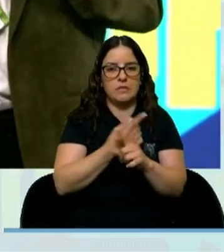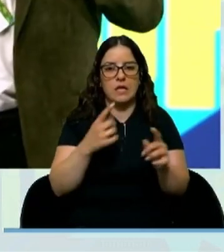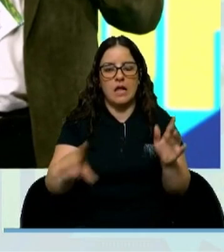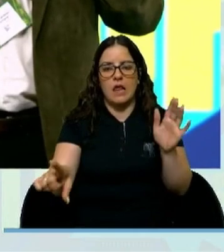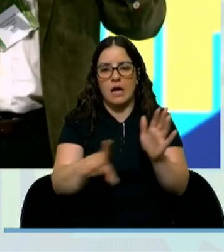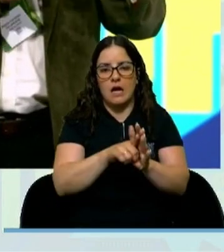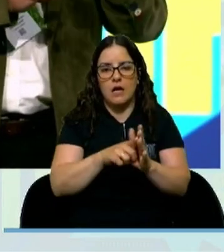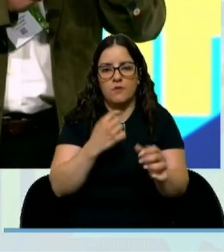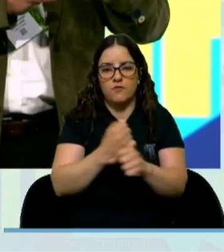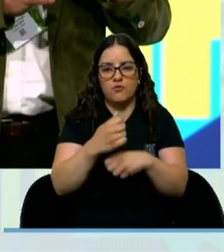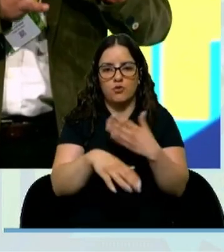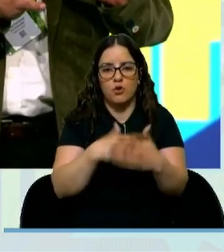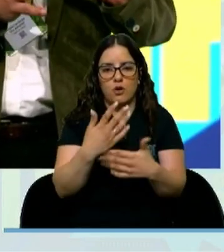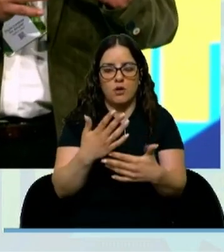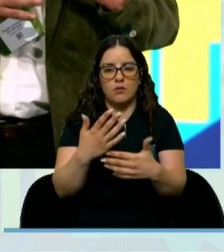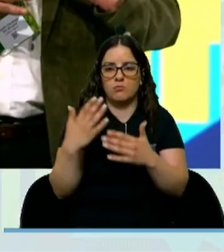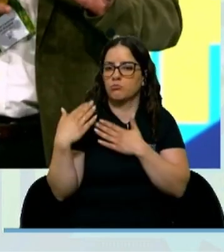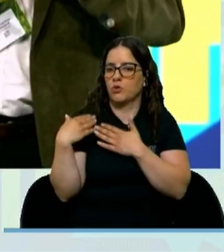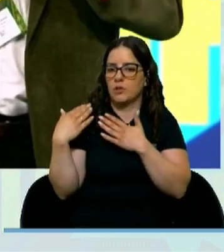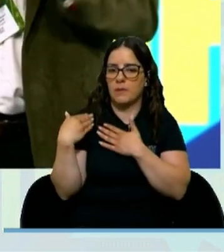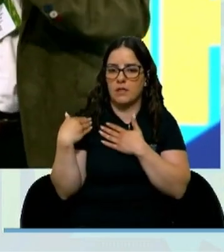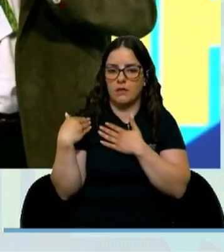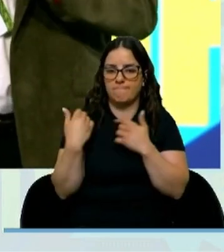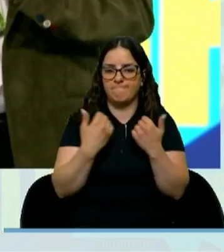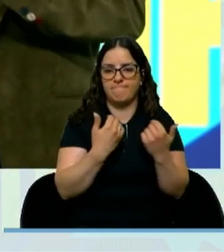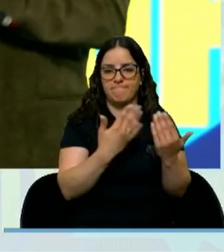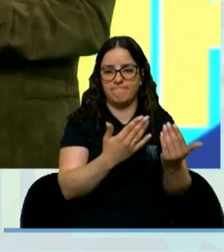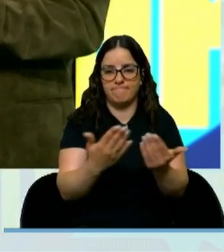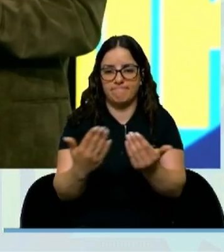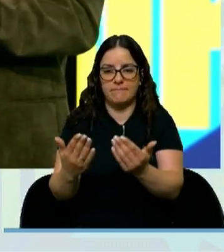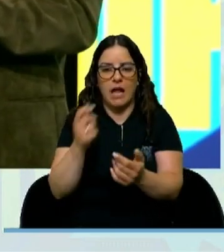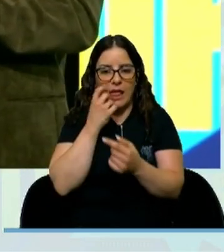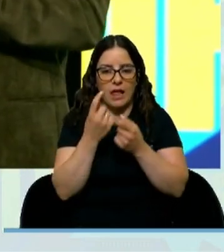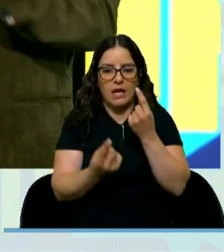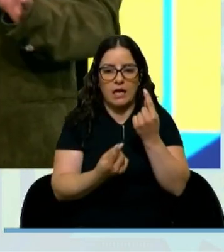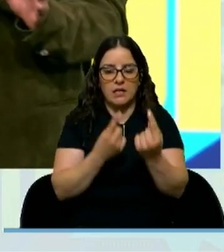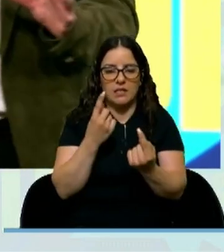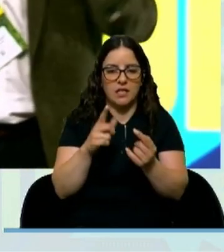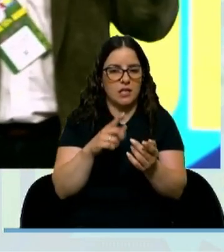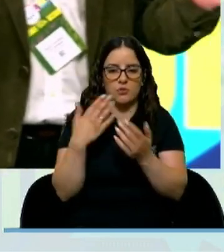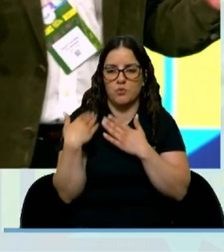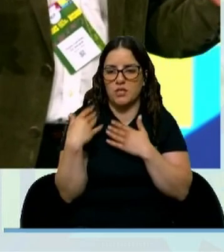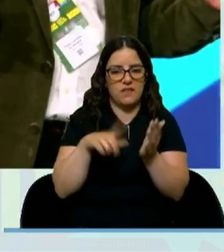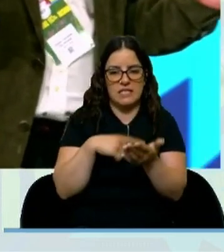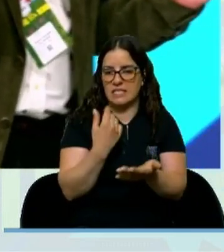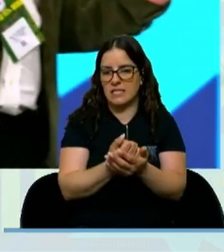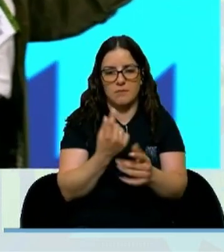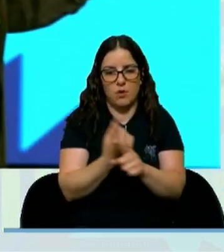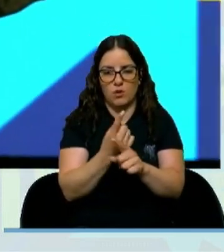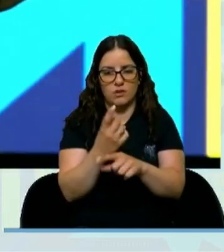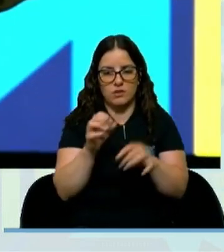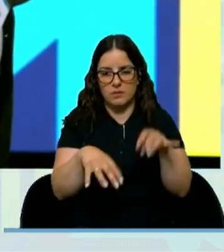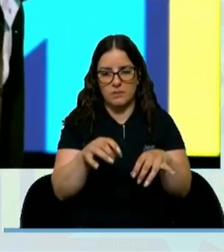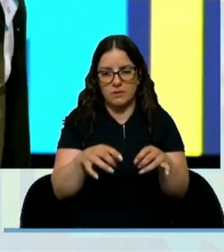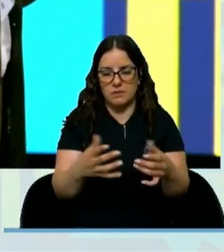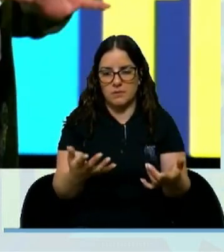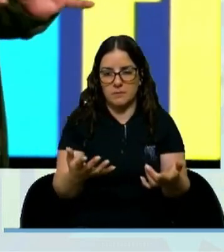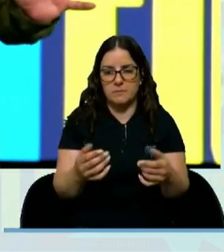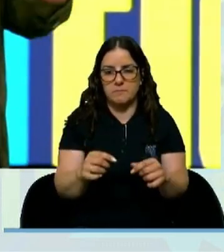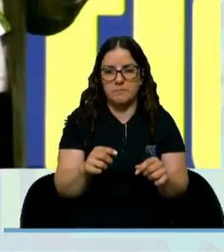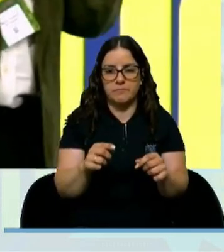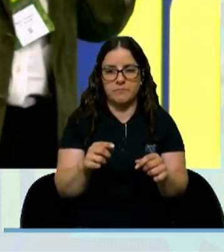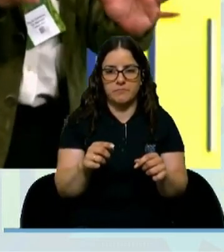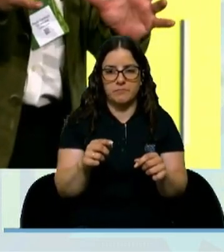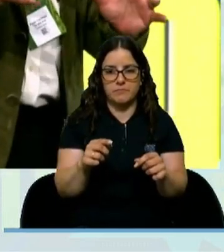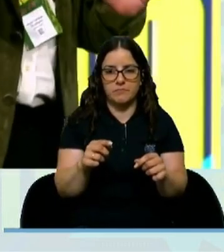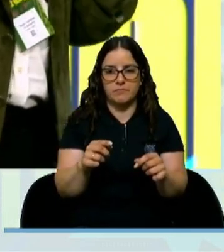com responsabilizações. Há sempre alguém responsável pelo que está a acontecer. Por exemplo, um banco